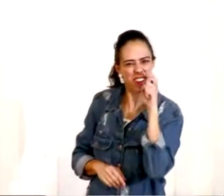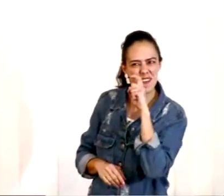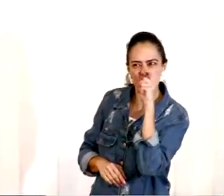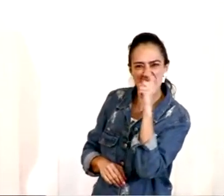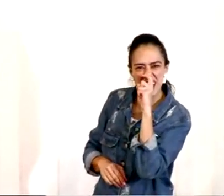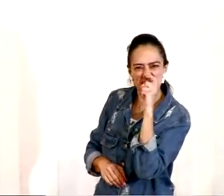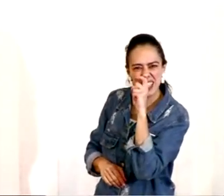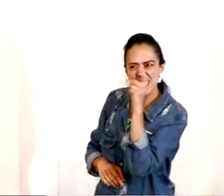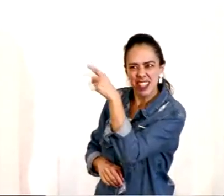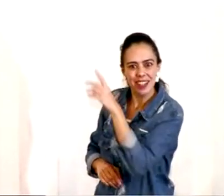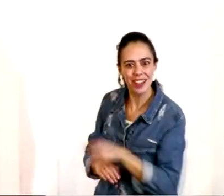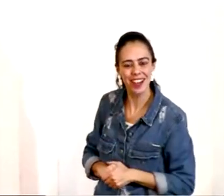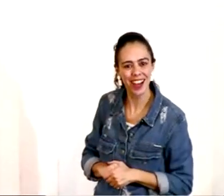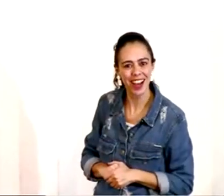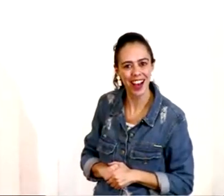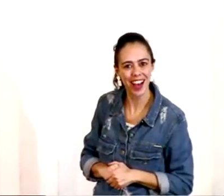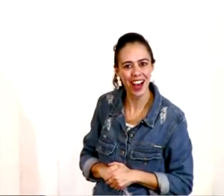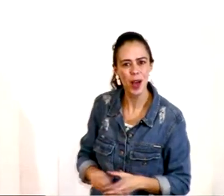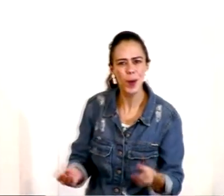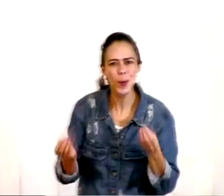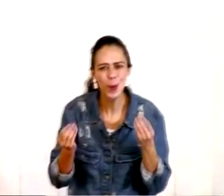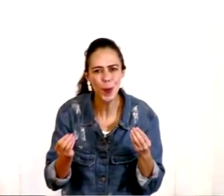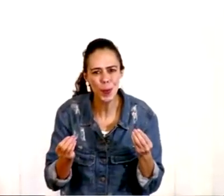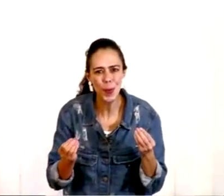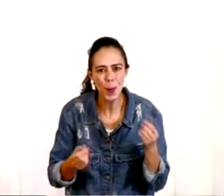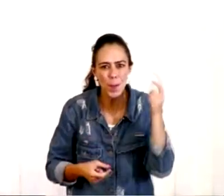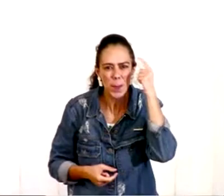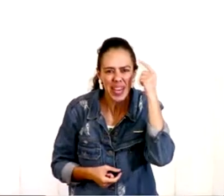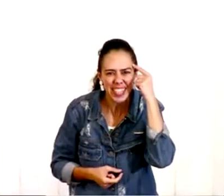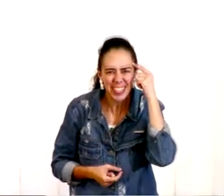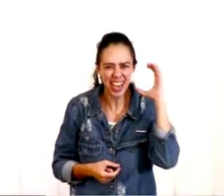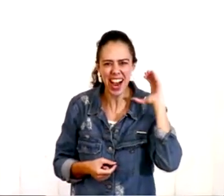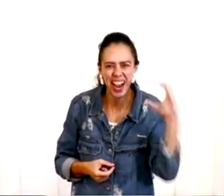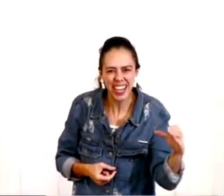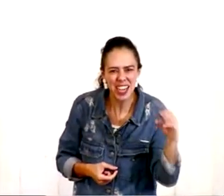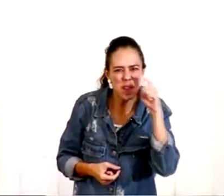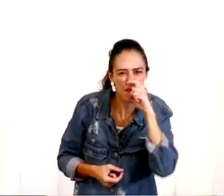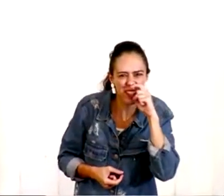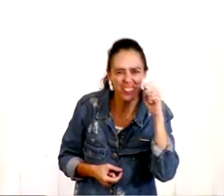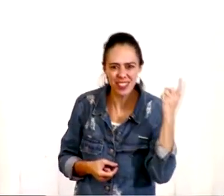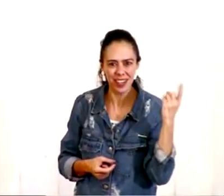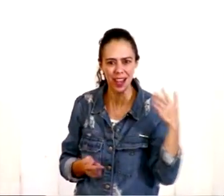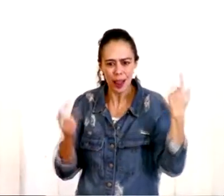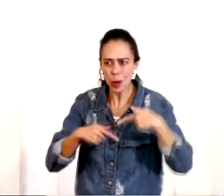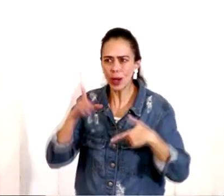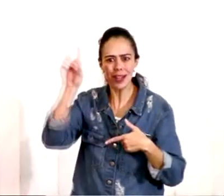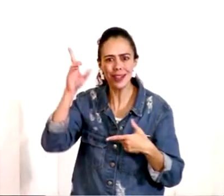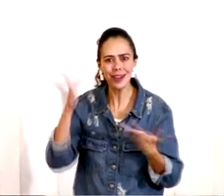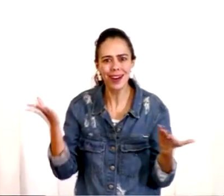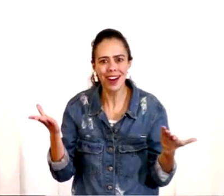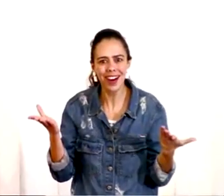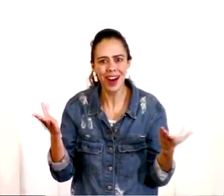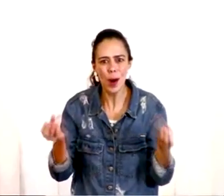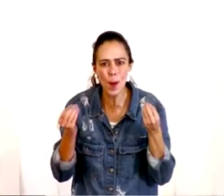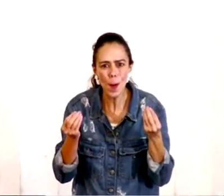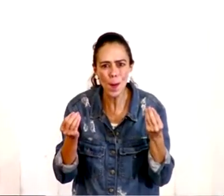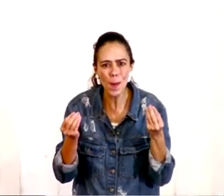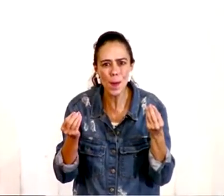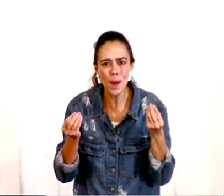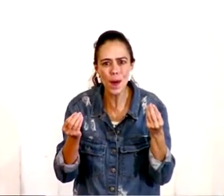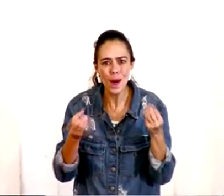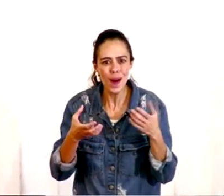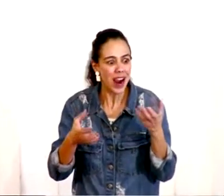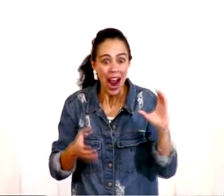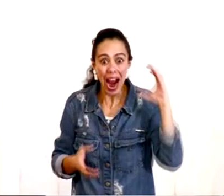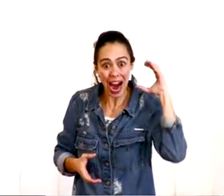tentando esconder, sem reconhecer o ato pecaminoso que ele fez.